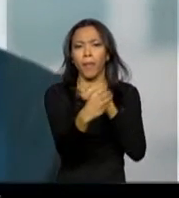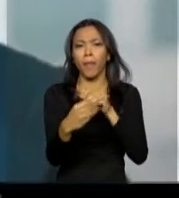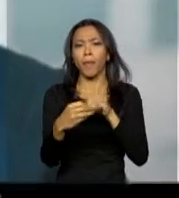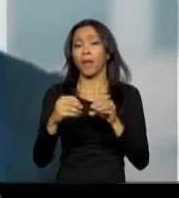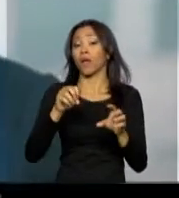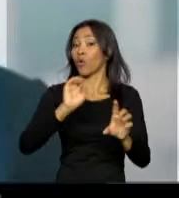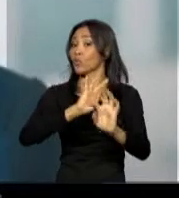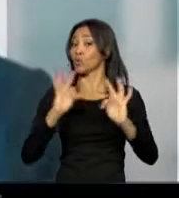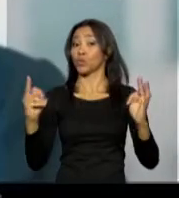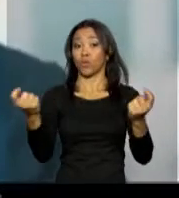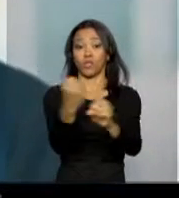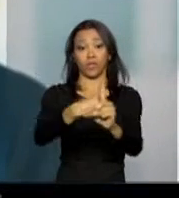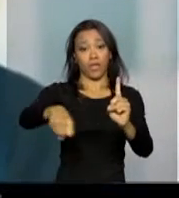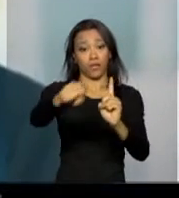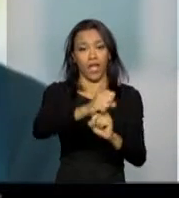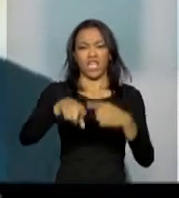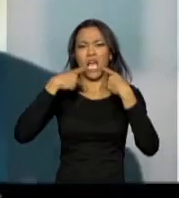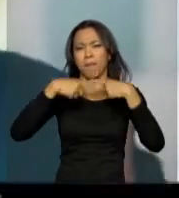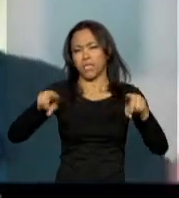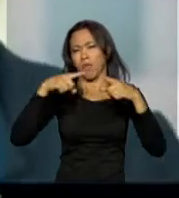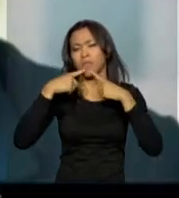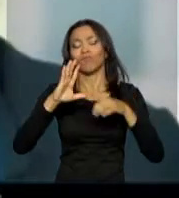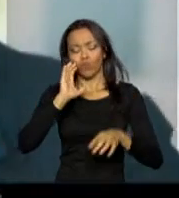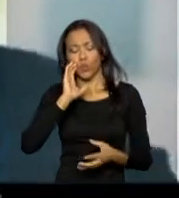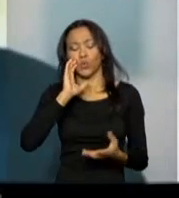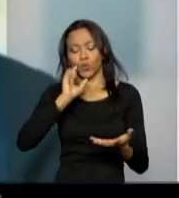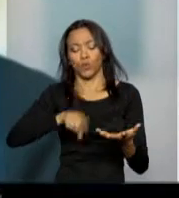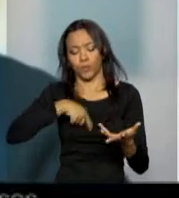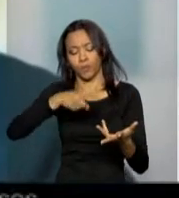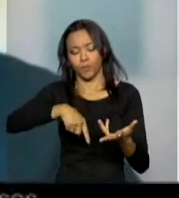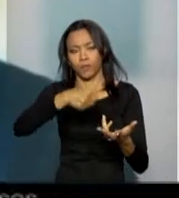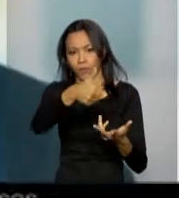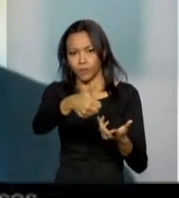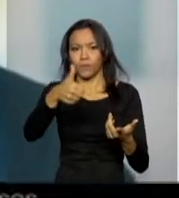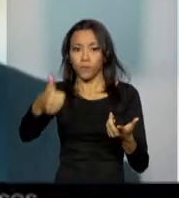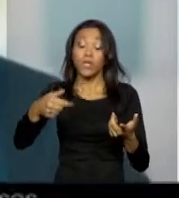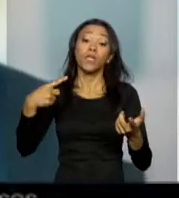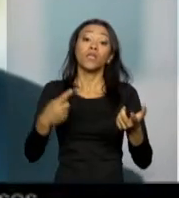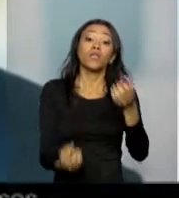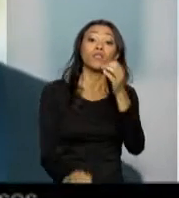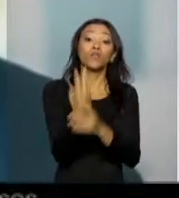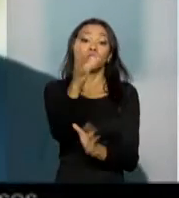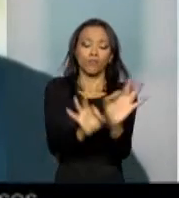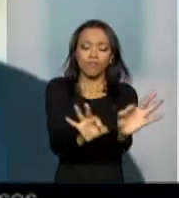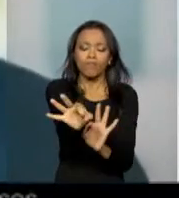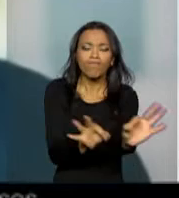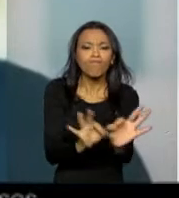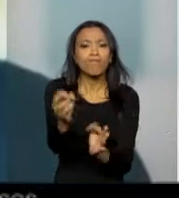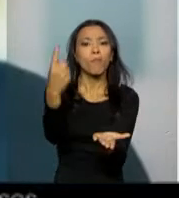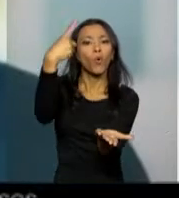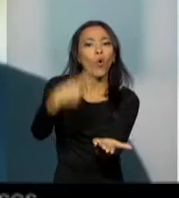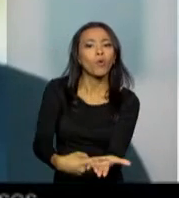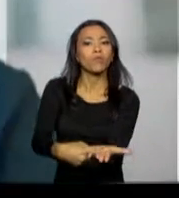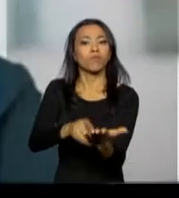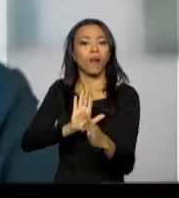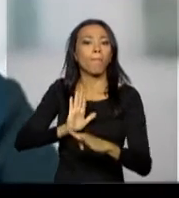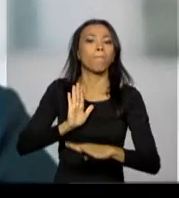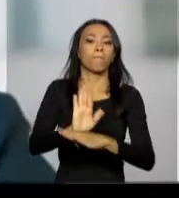sociedade. Escutamos seus reclamos, implantando pactos para acelerar o cumprimento de nossos